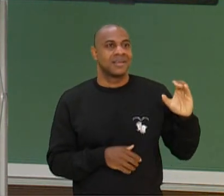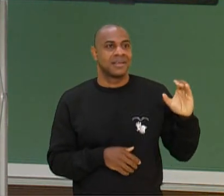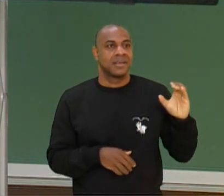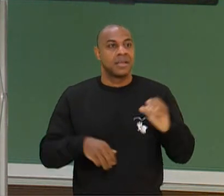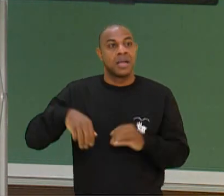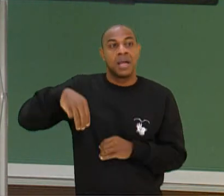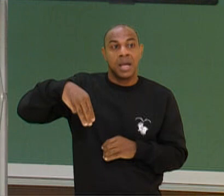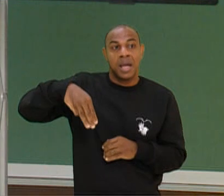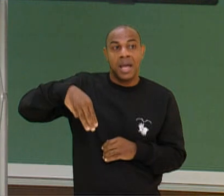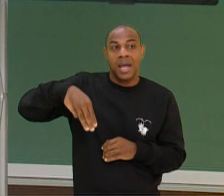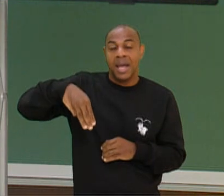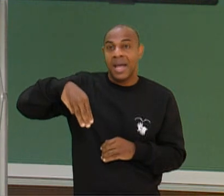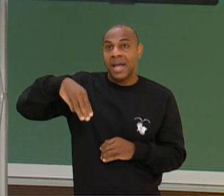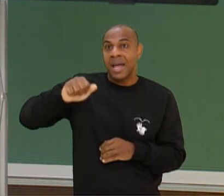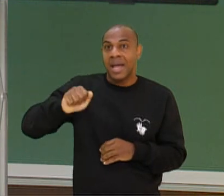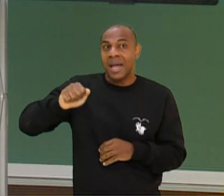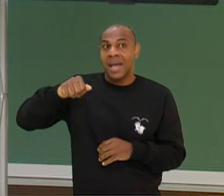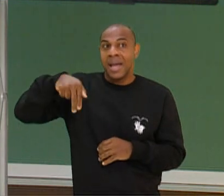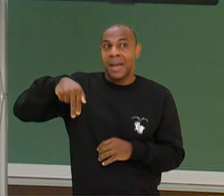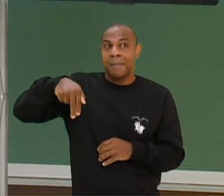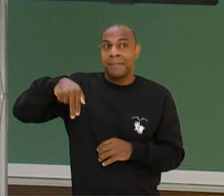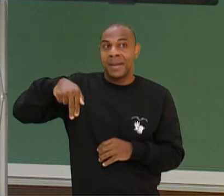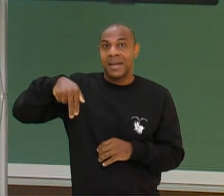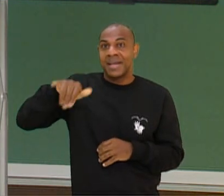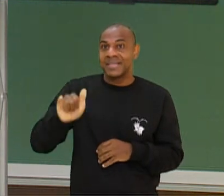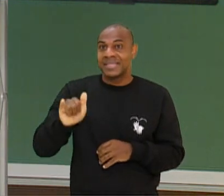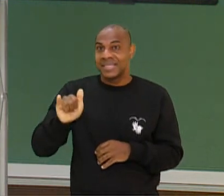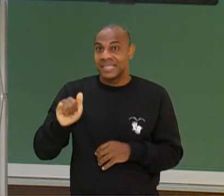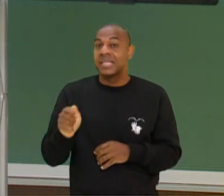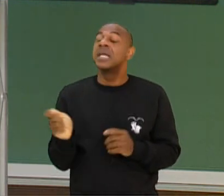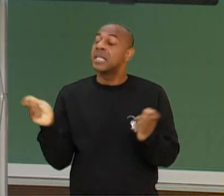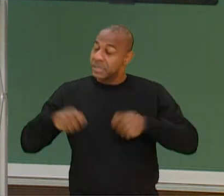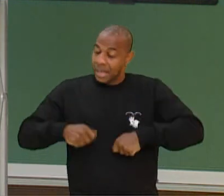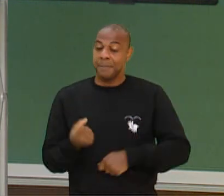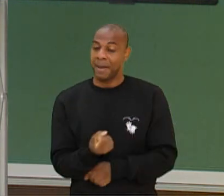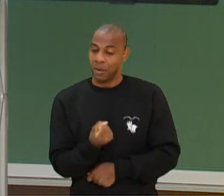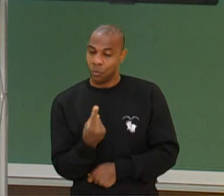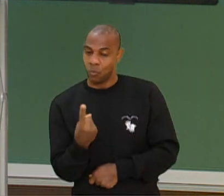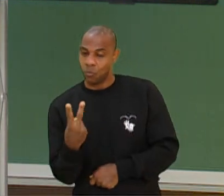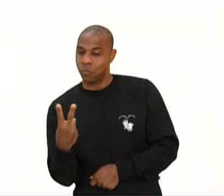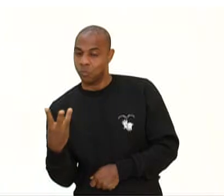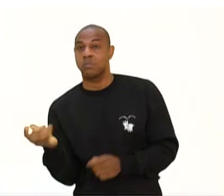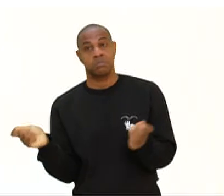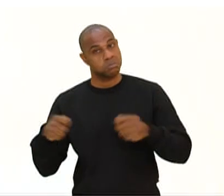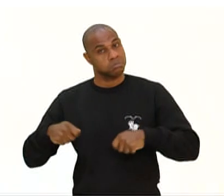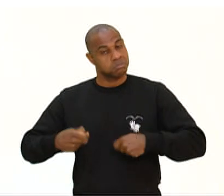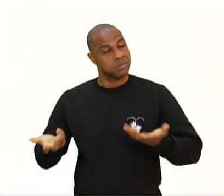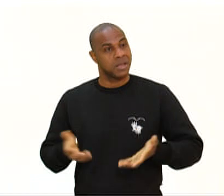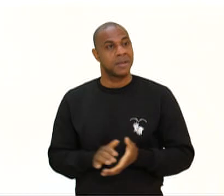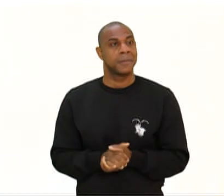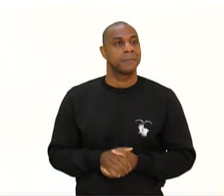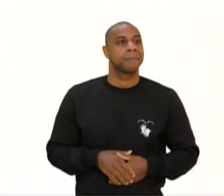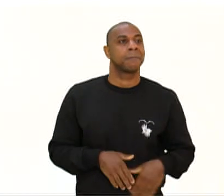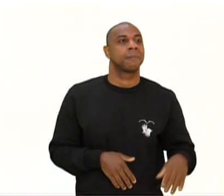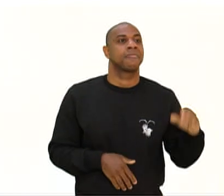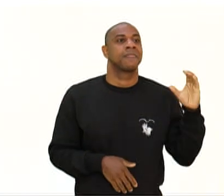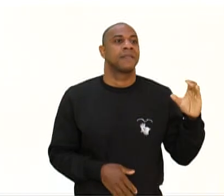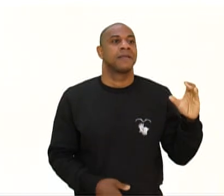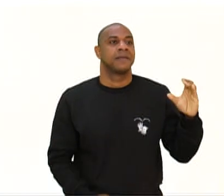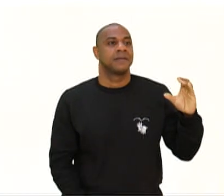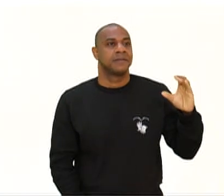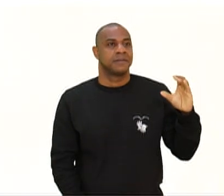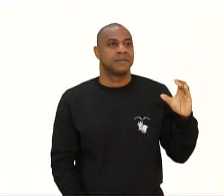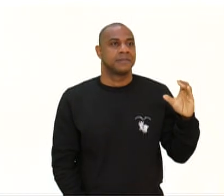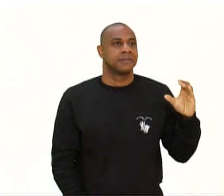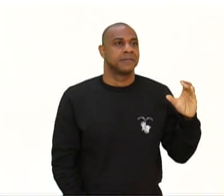many é contável e eu posso contar o número de turistas aqui no caso, ok? Letter C. It costs not